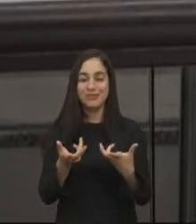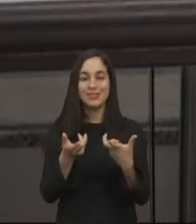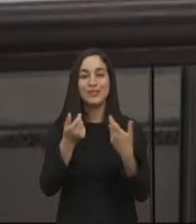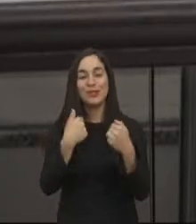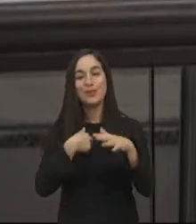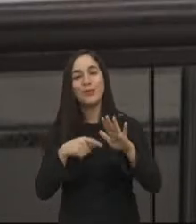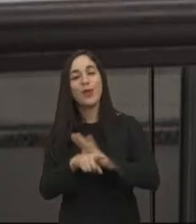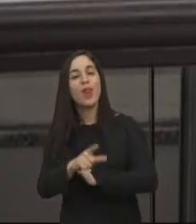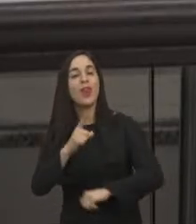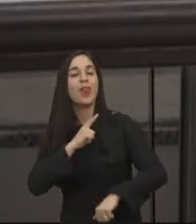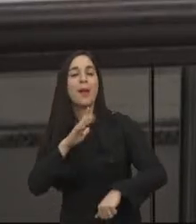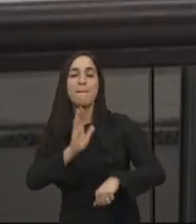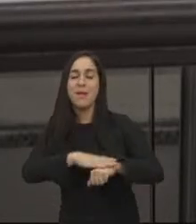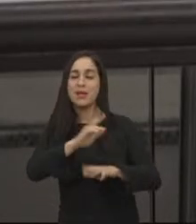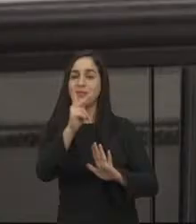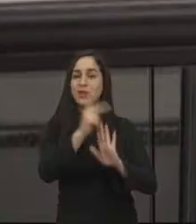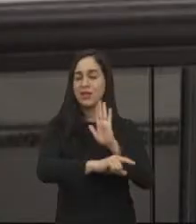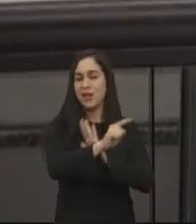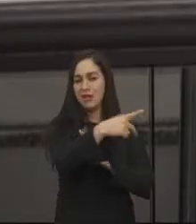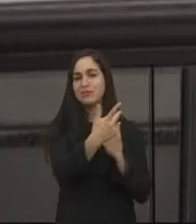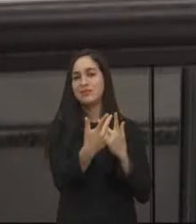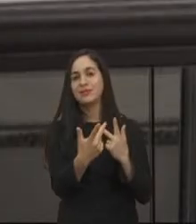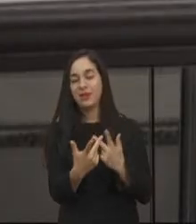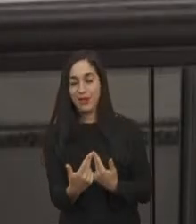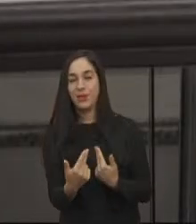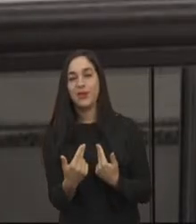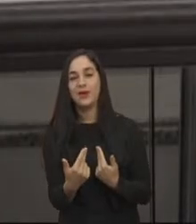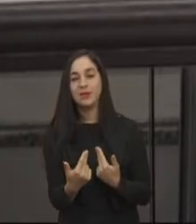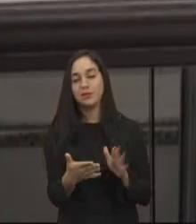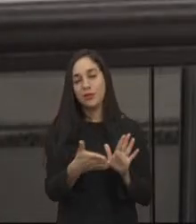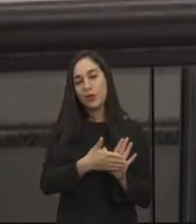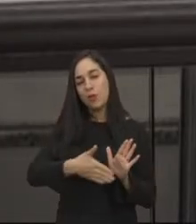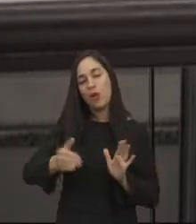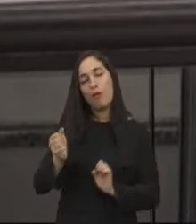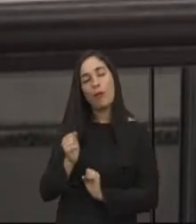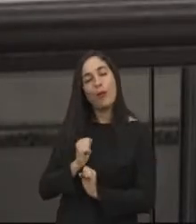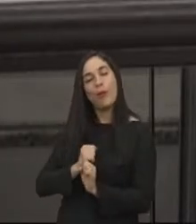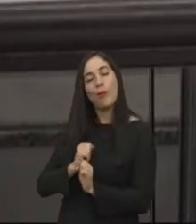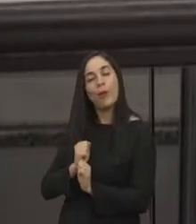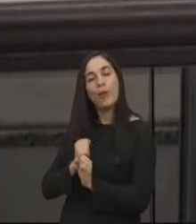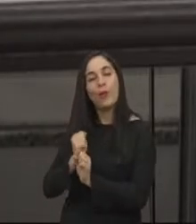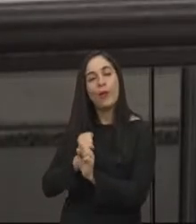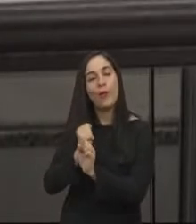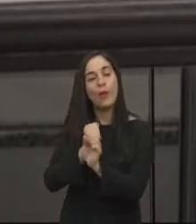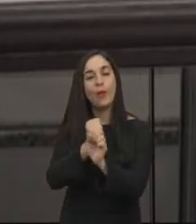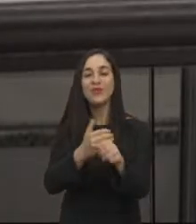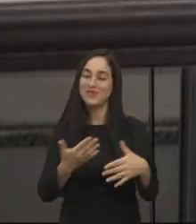vão ter mais projetos do gênero ao longo dos anos, ao longo...